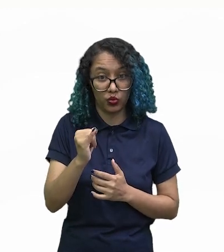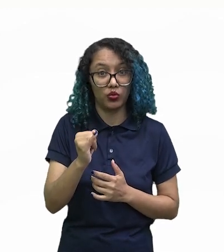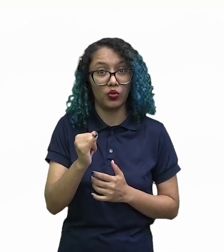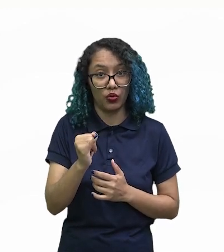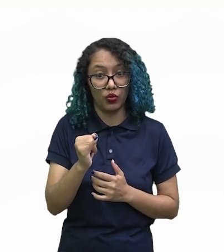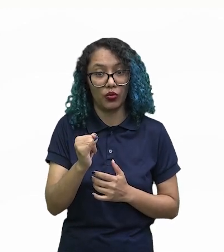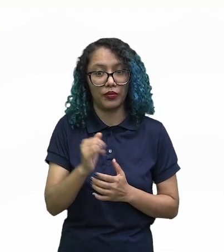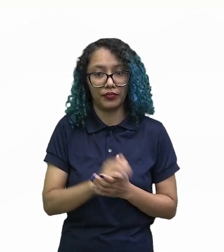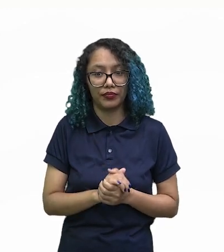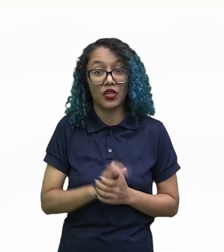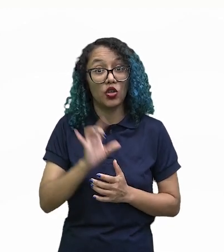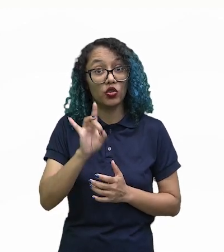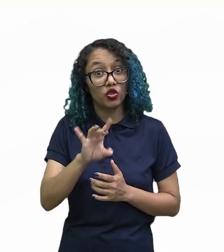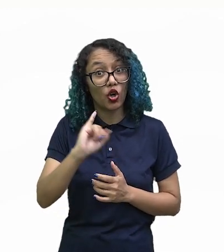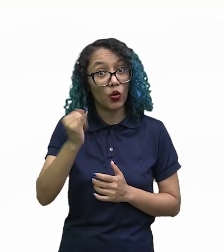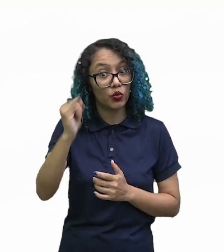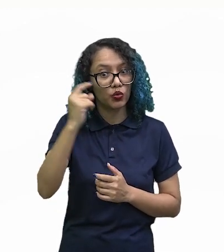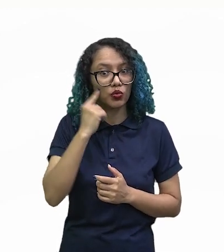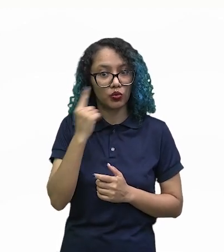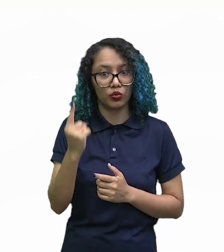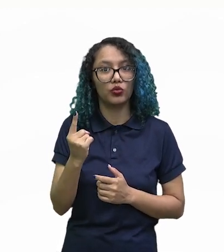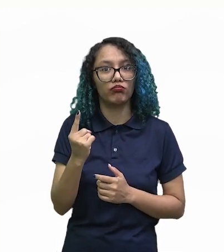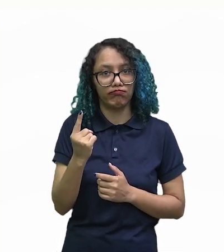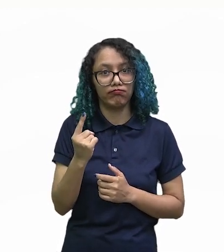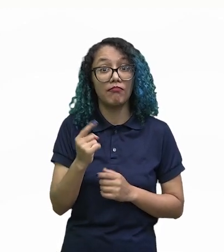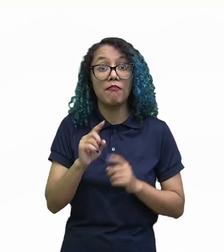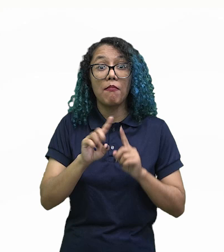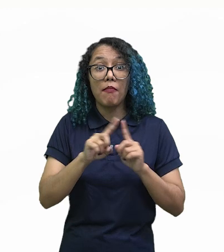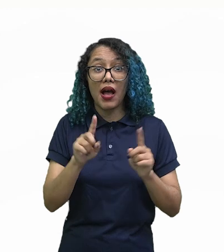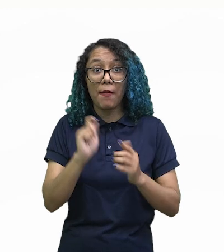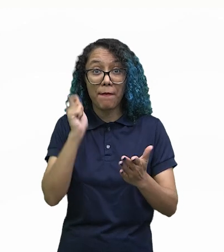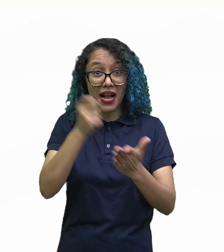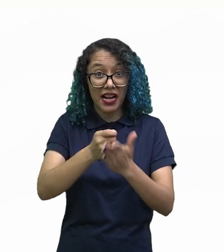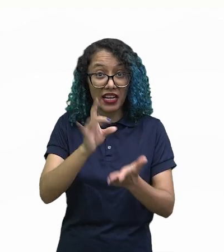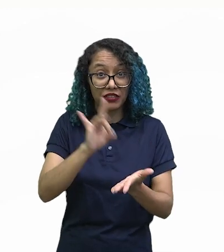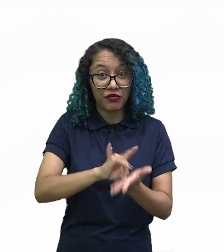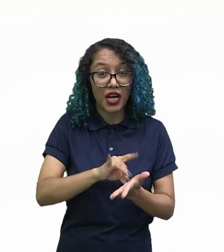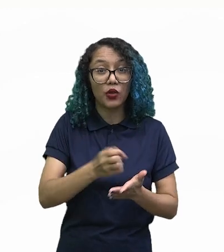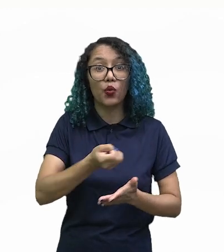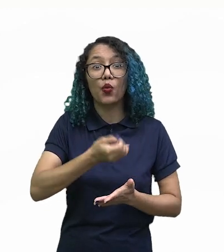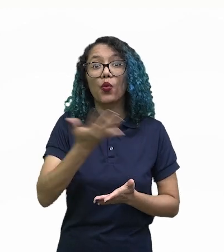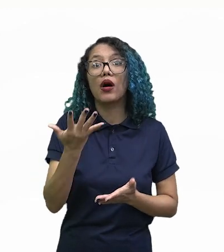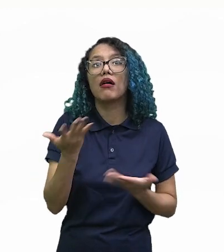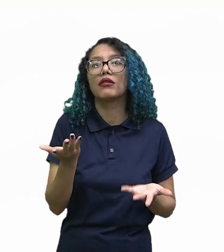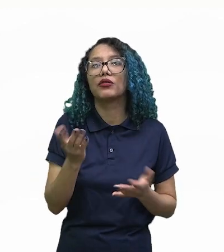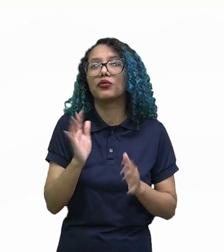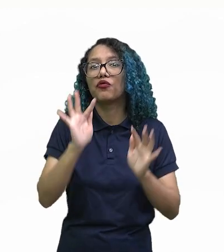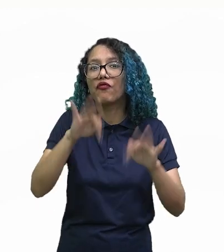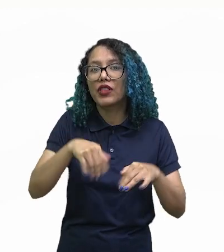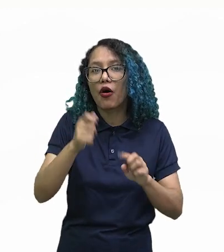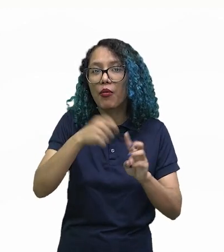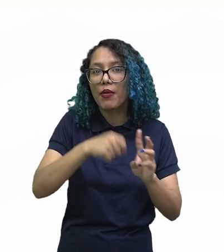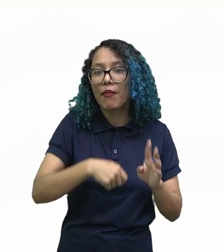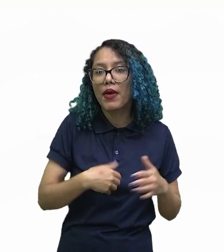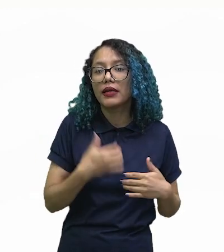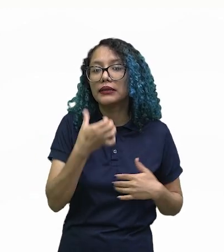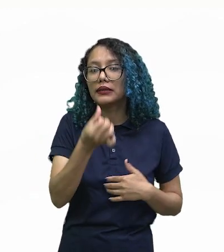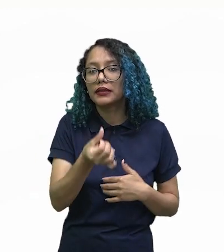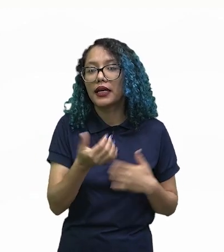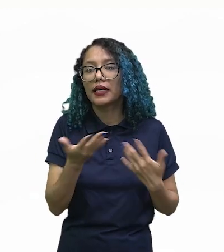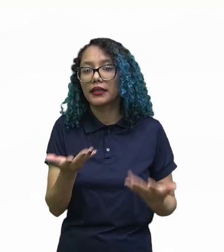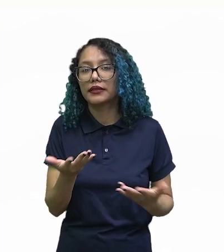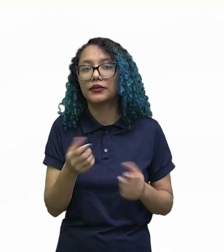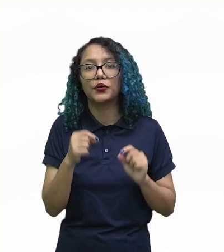não. Isso daqui é só o valor dos juros. Sabe quanto você vai pagar ao final desses 6 meses a essa taxa aqui